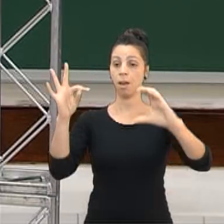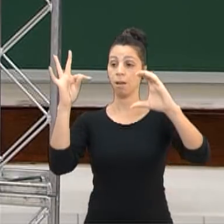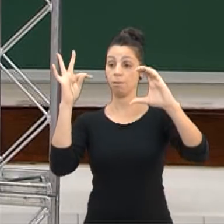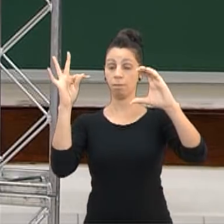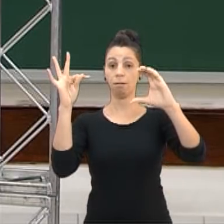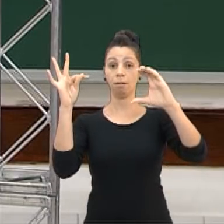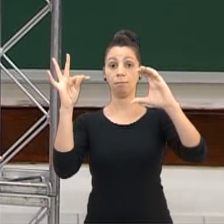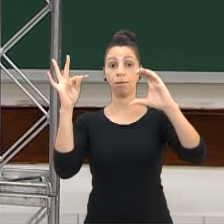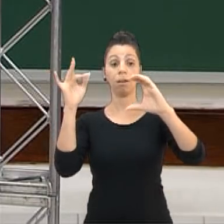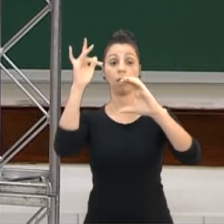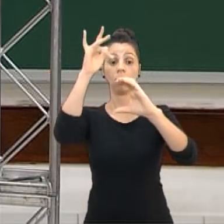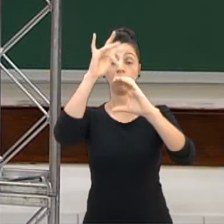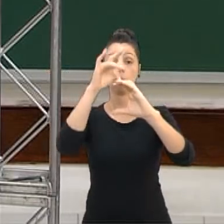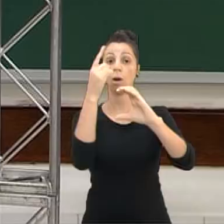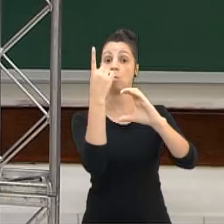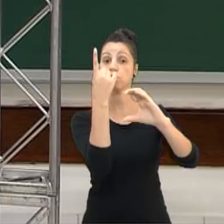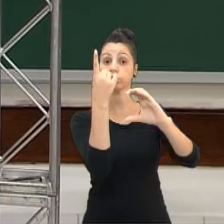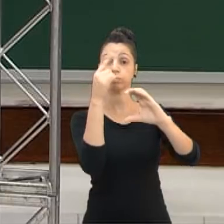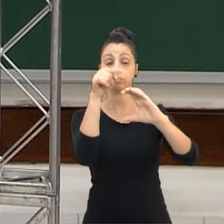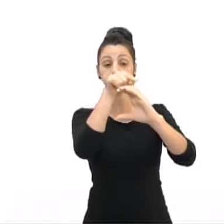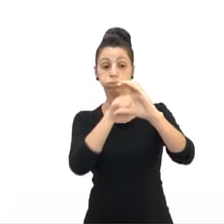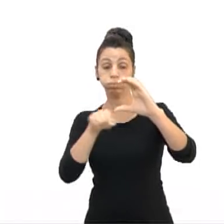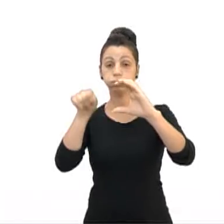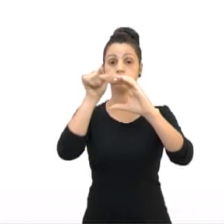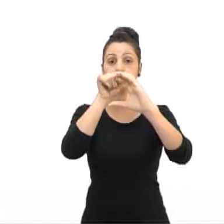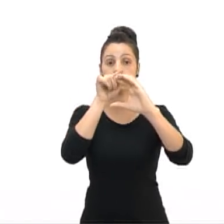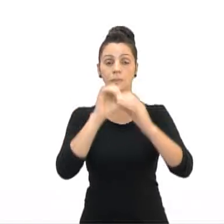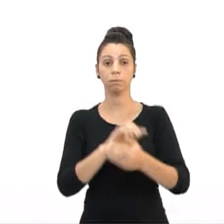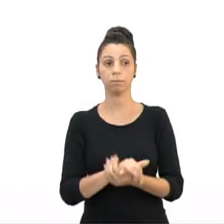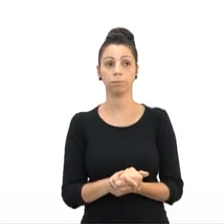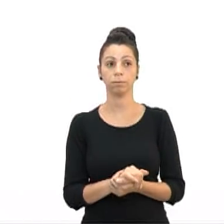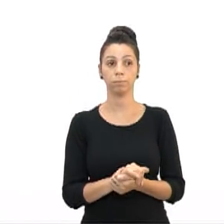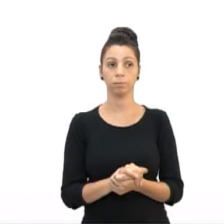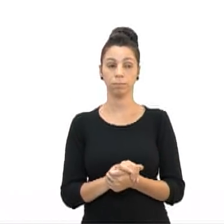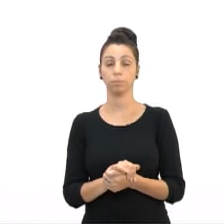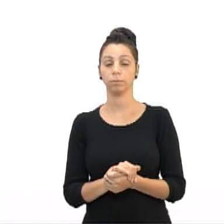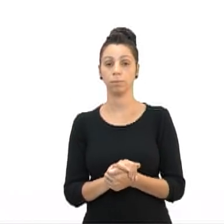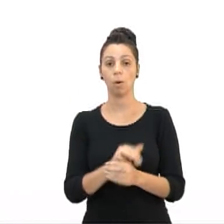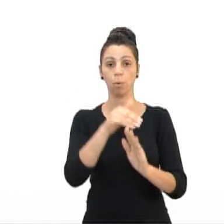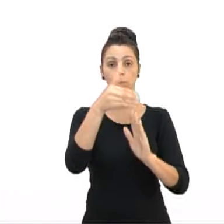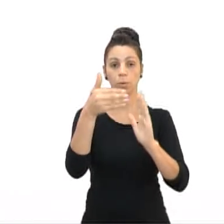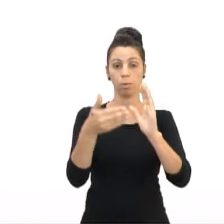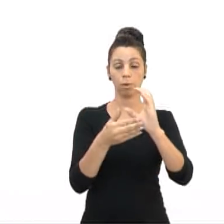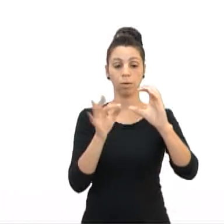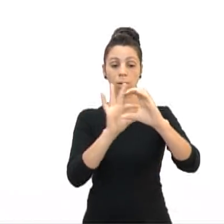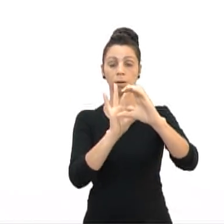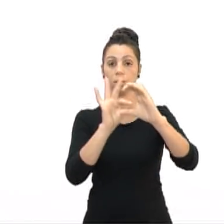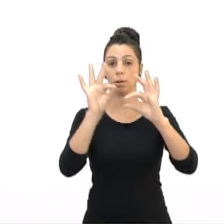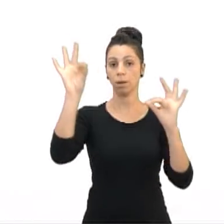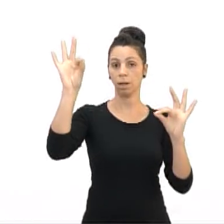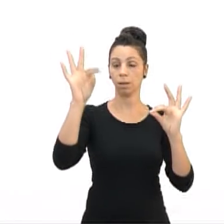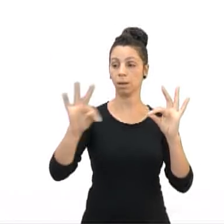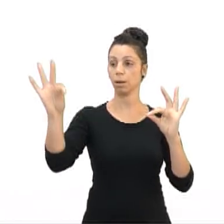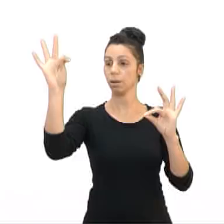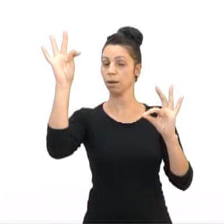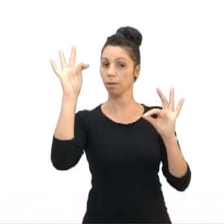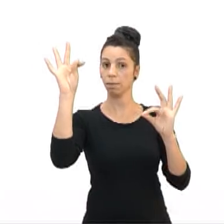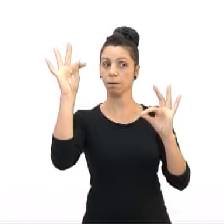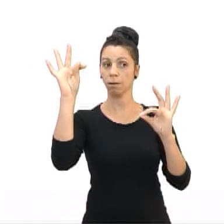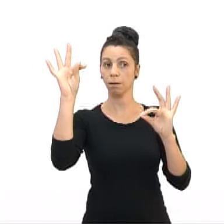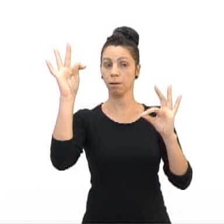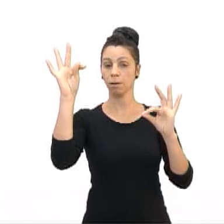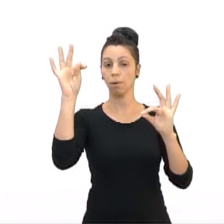na minha circunferência. Então, me ajuda. Observe, toda reta tangente é perpendicular ao raio